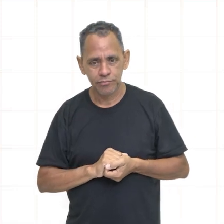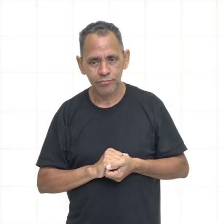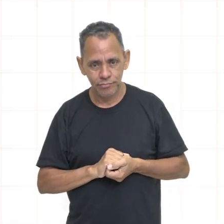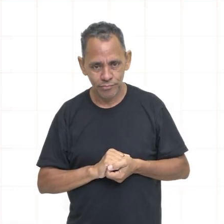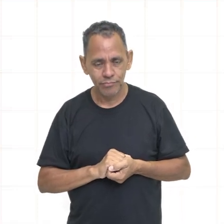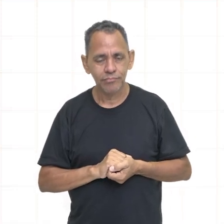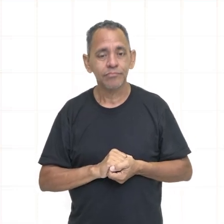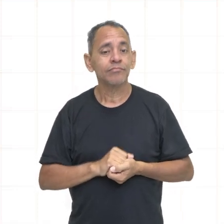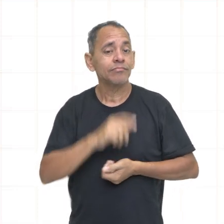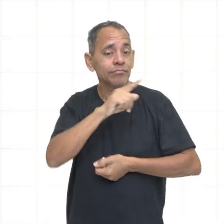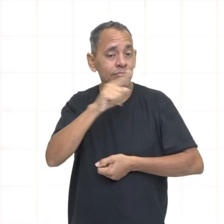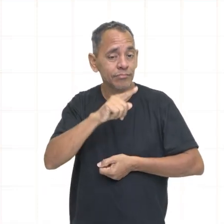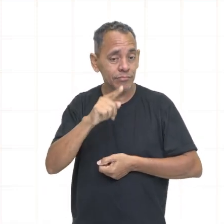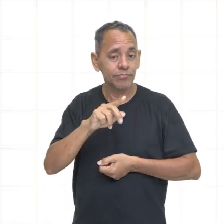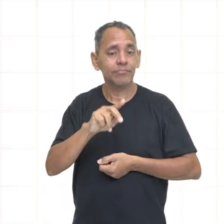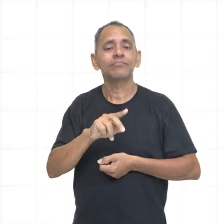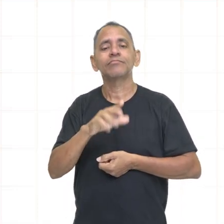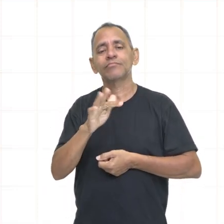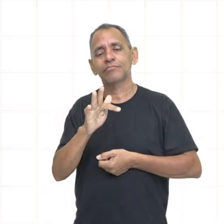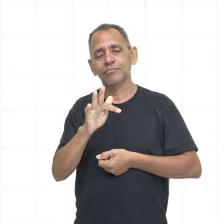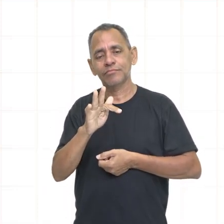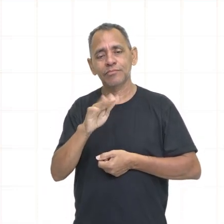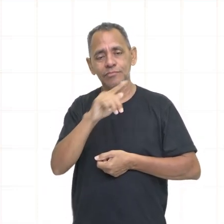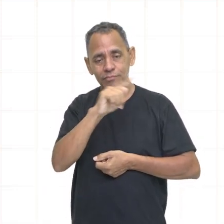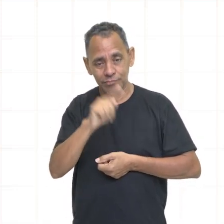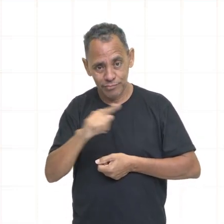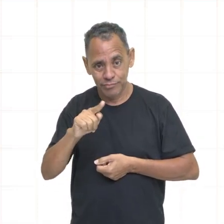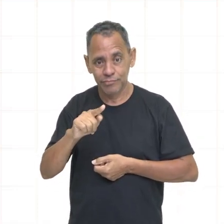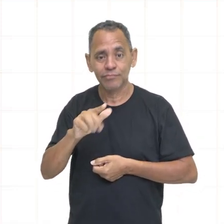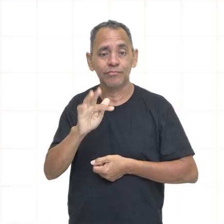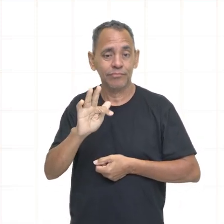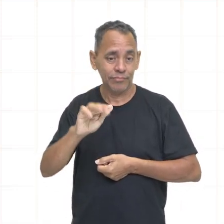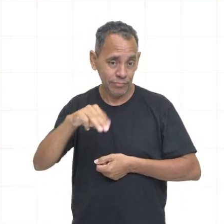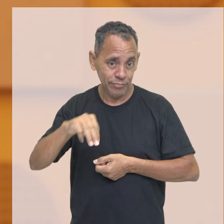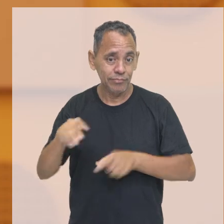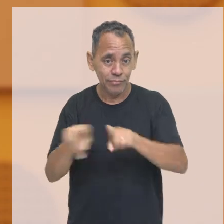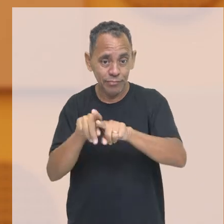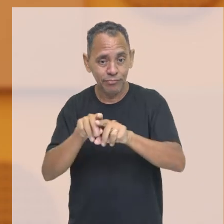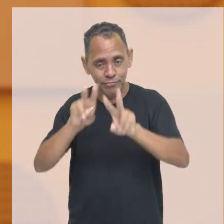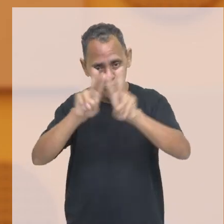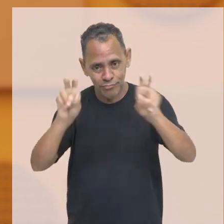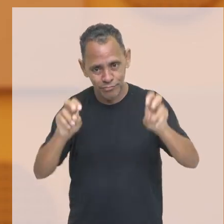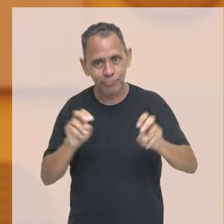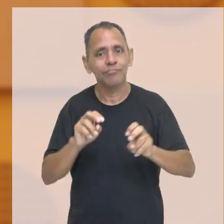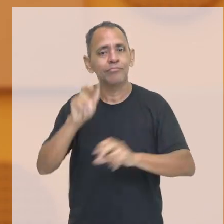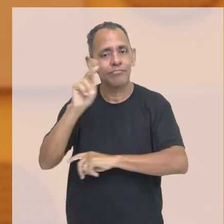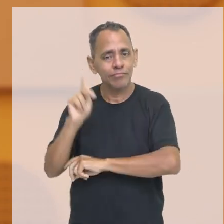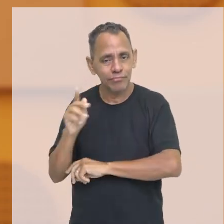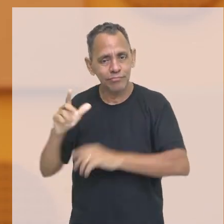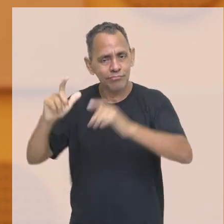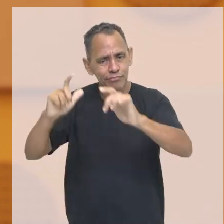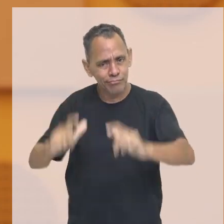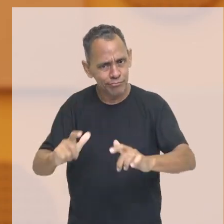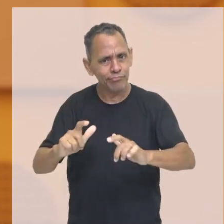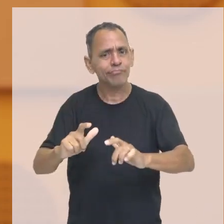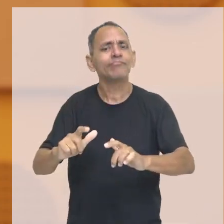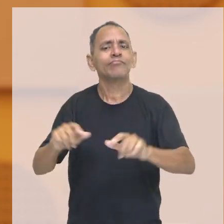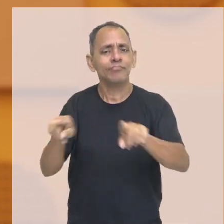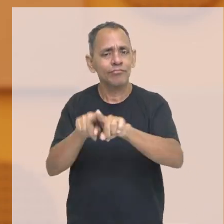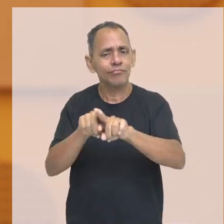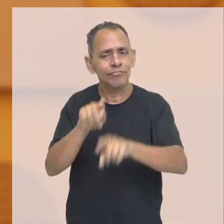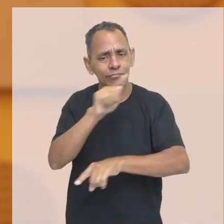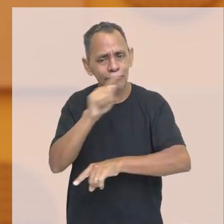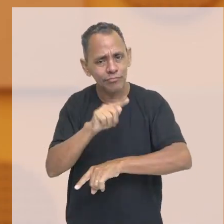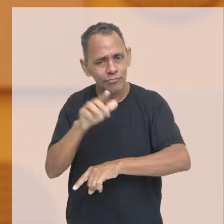ZFM, Zona Franca de Manaus. Então a gente vai falar um pouquinho sobre a história local, sobre a Zona Franca de Manaus e sobre